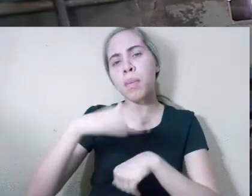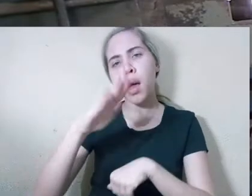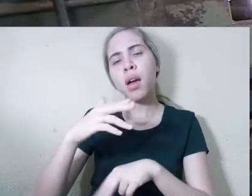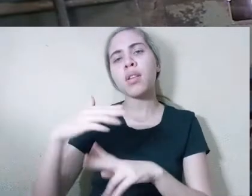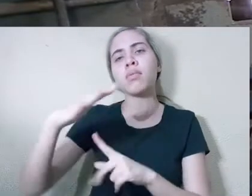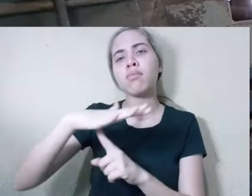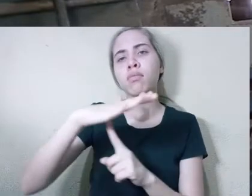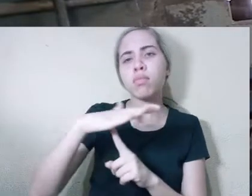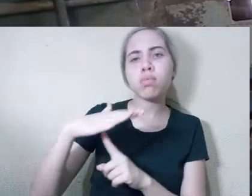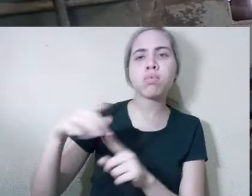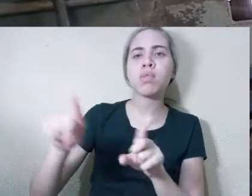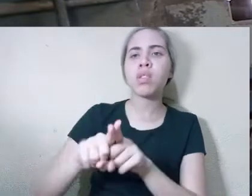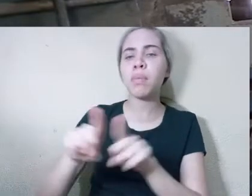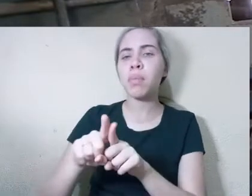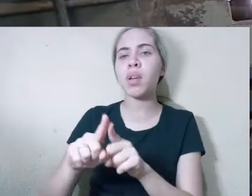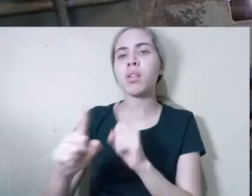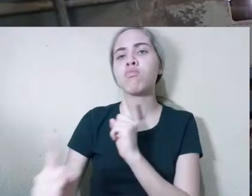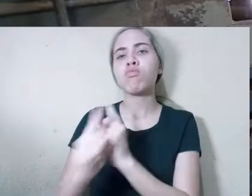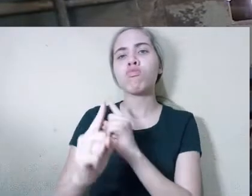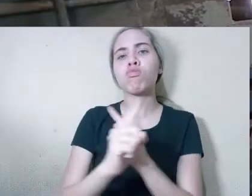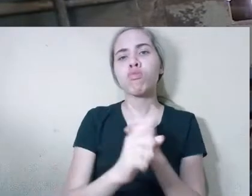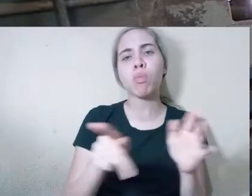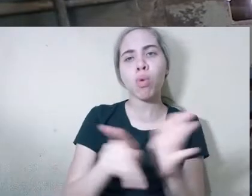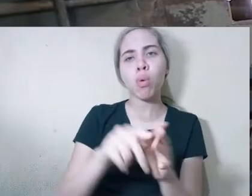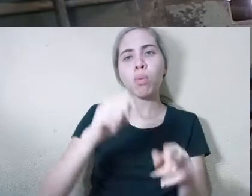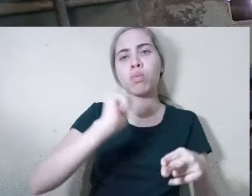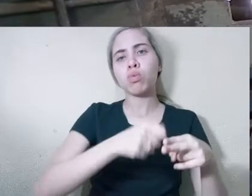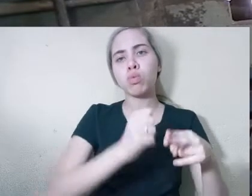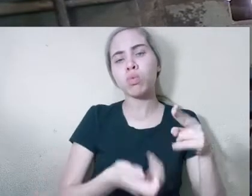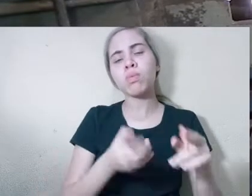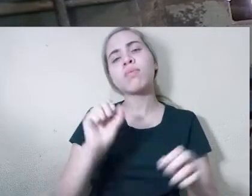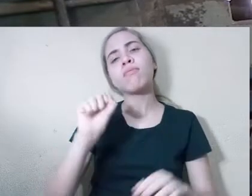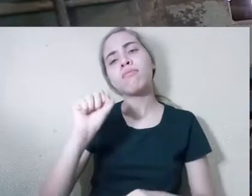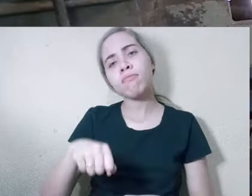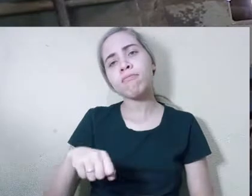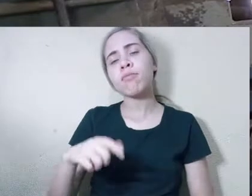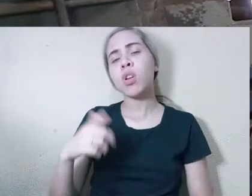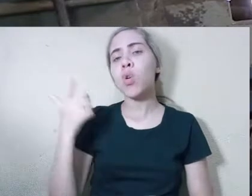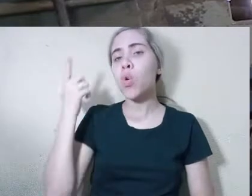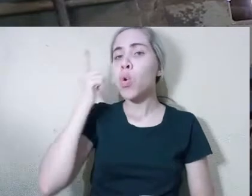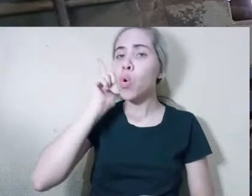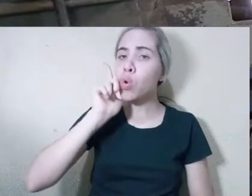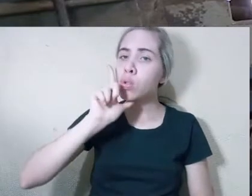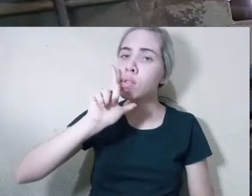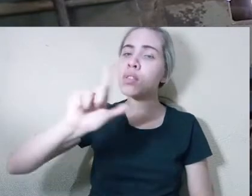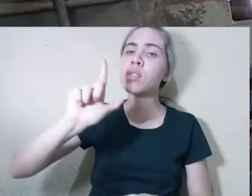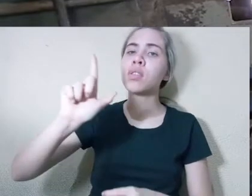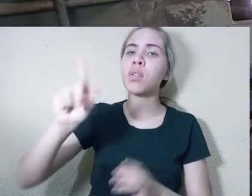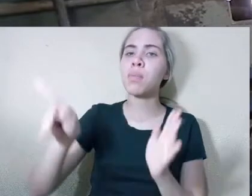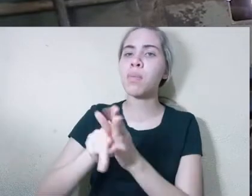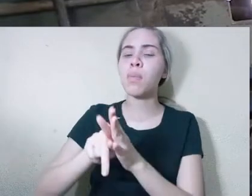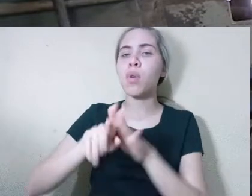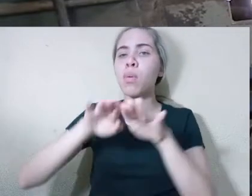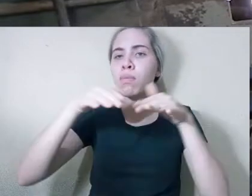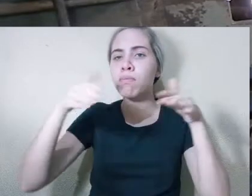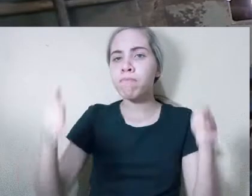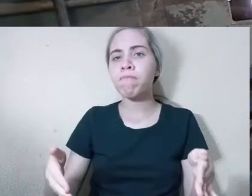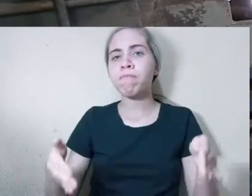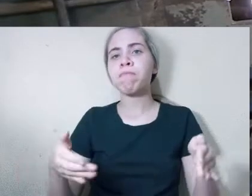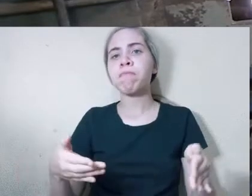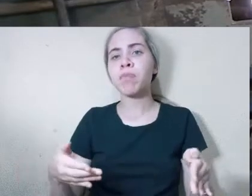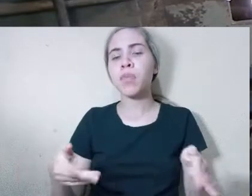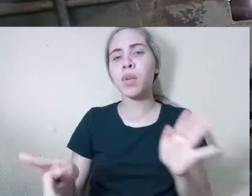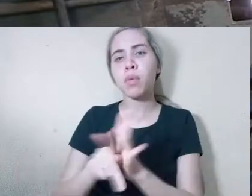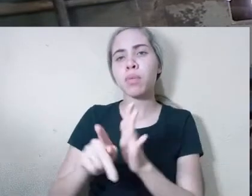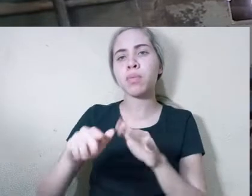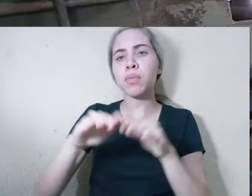sim, você está mais com o trabalho conhecido, valorizado, sim, não é isso? Graças a Deus, já consegui uma mesa no Salão Brasiliense, no Paulista também consegui. Ah,